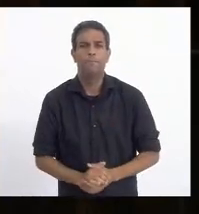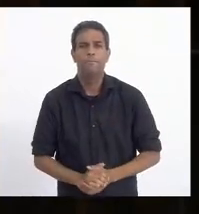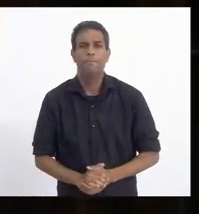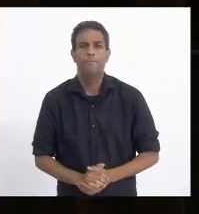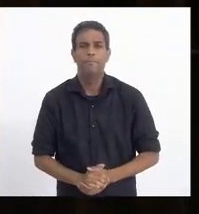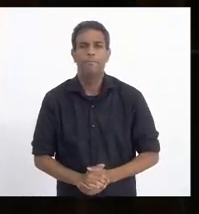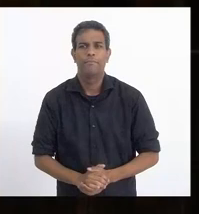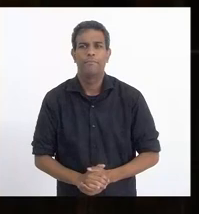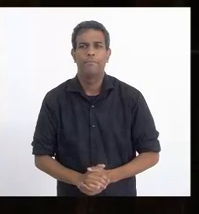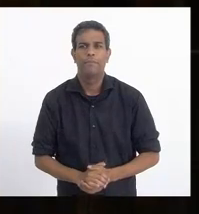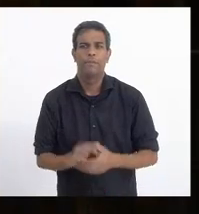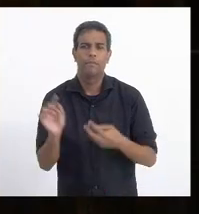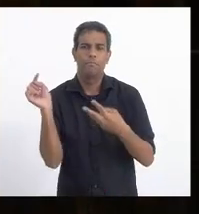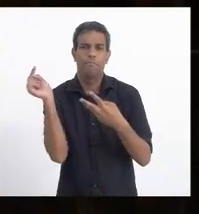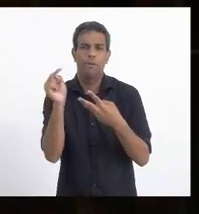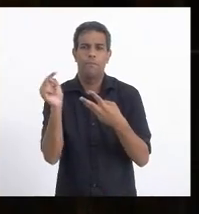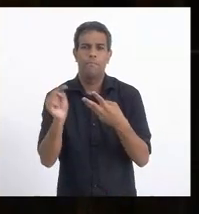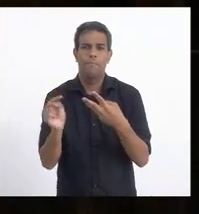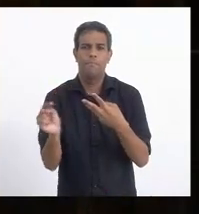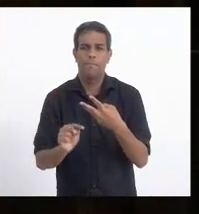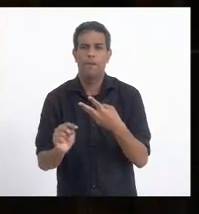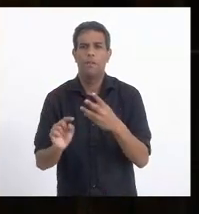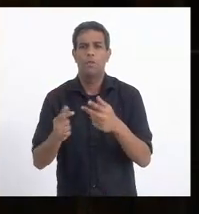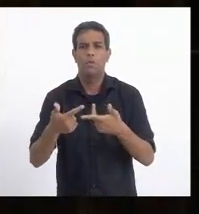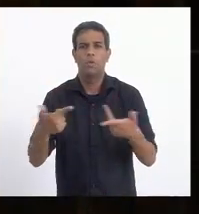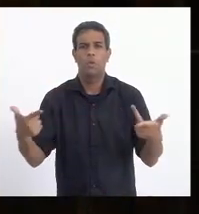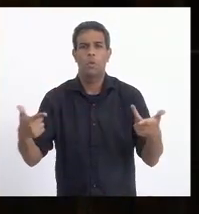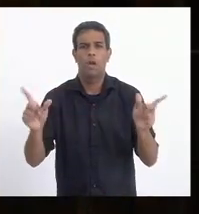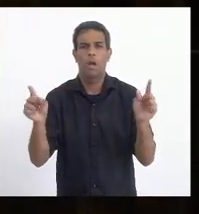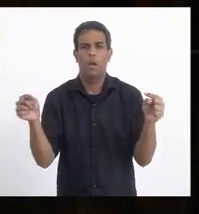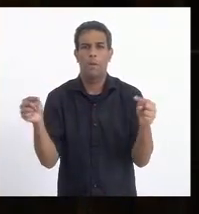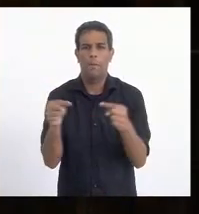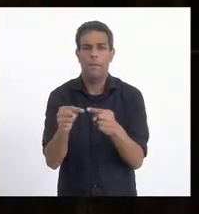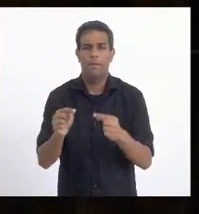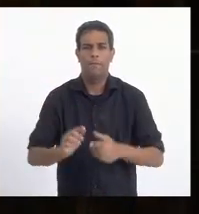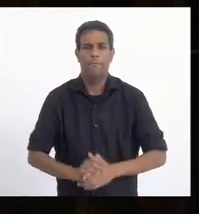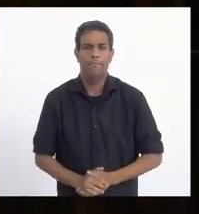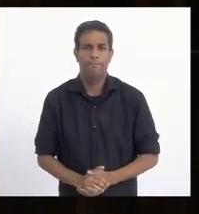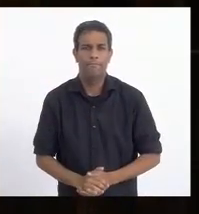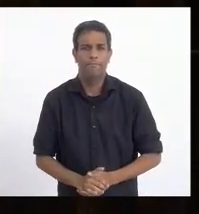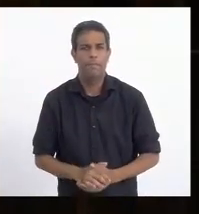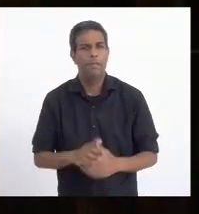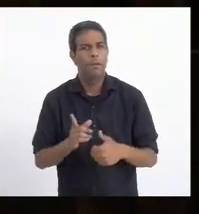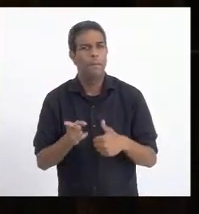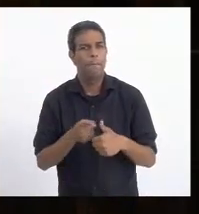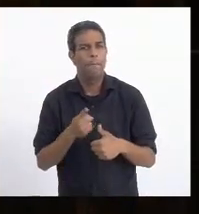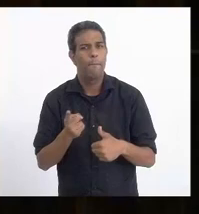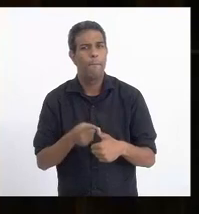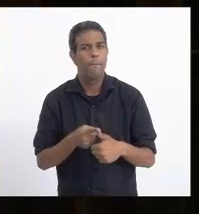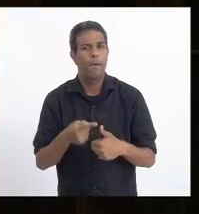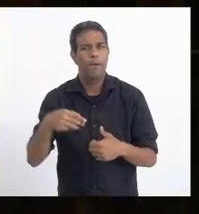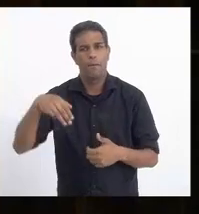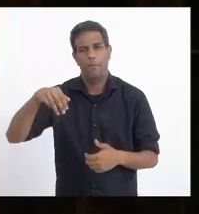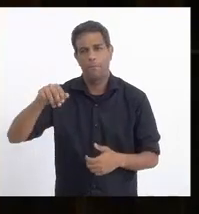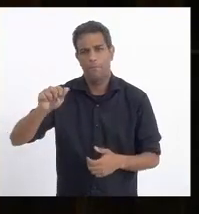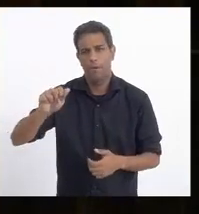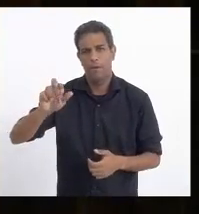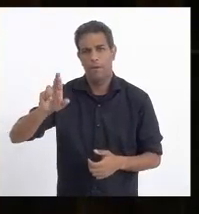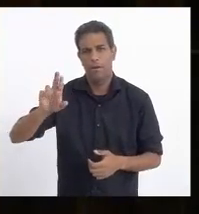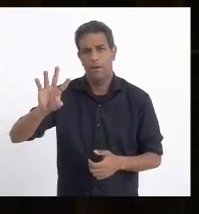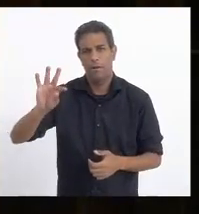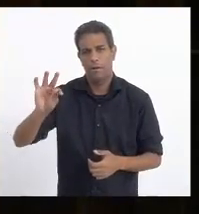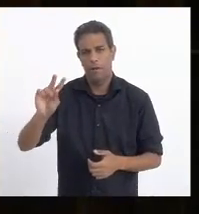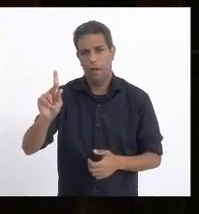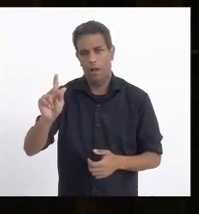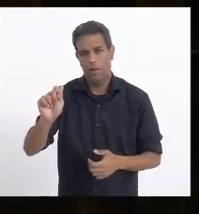eu tenho 3 questões e para mim som de fundo 1º Amado deputada Martha Rocha